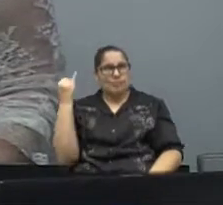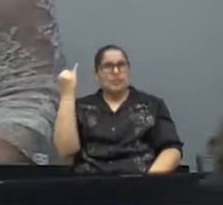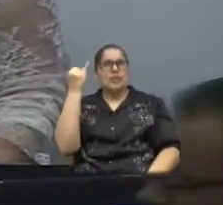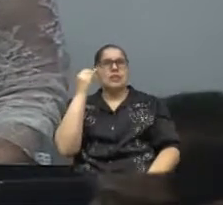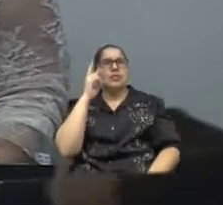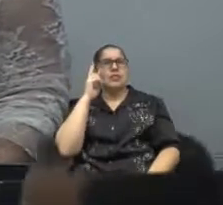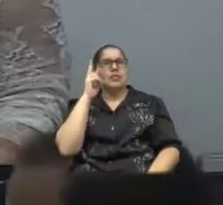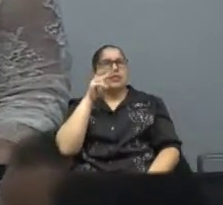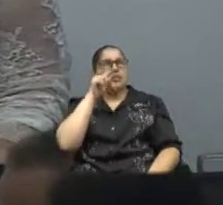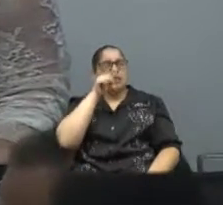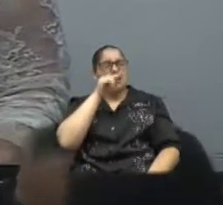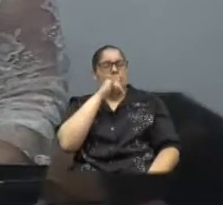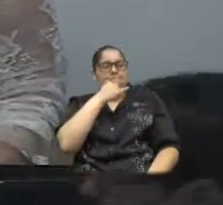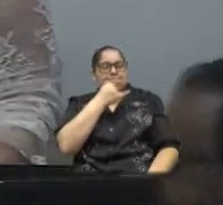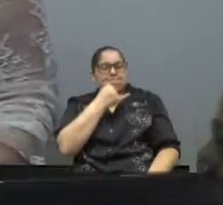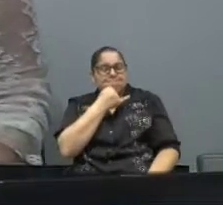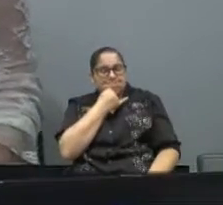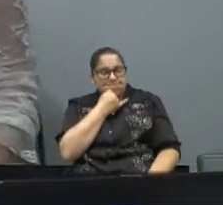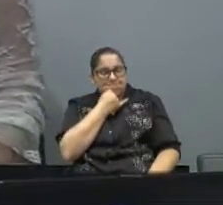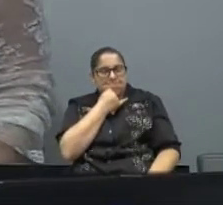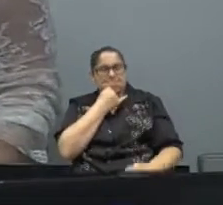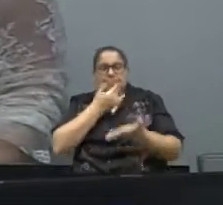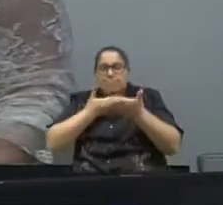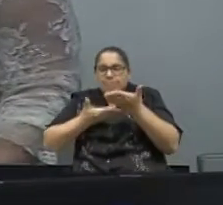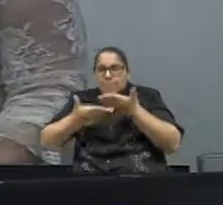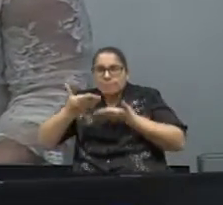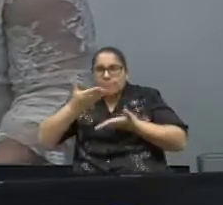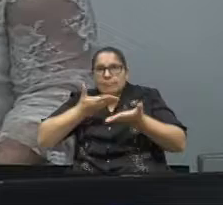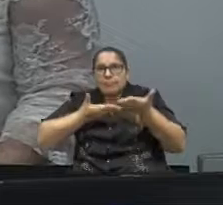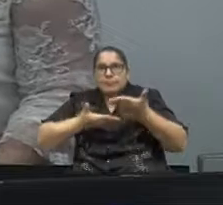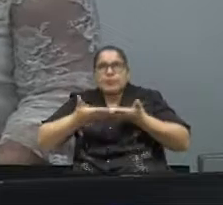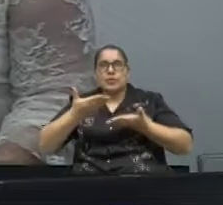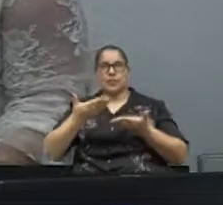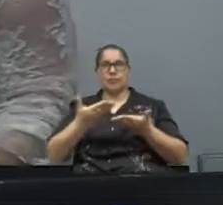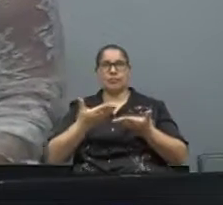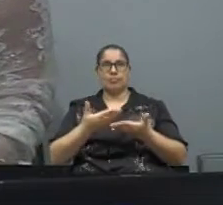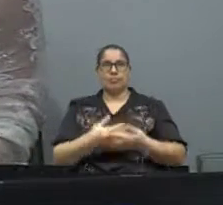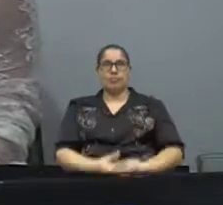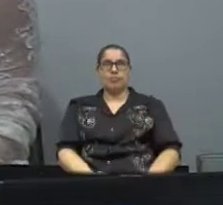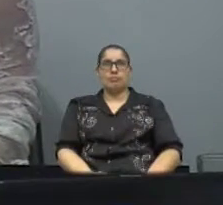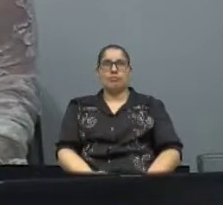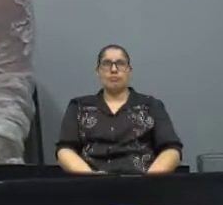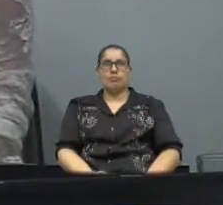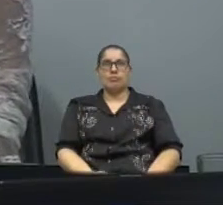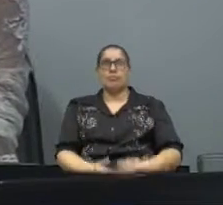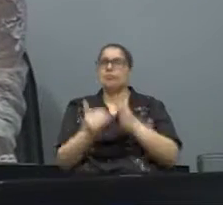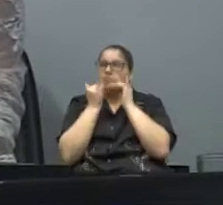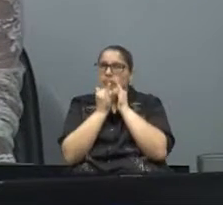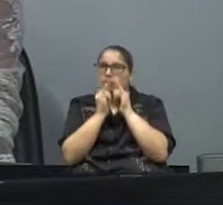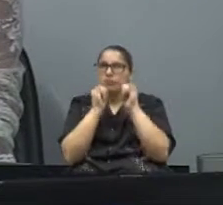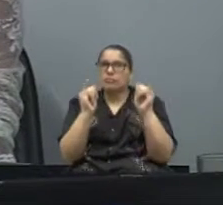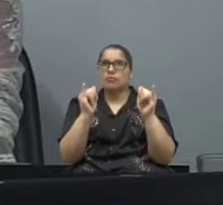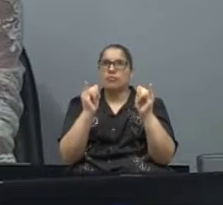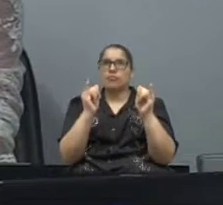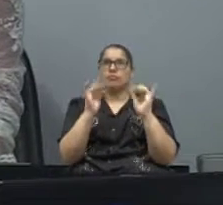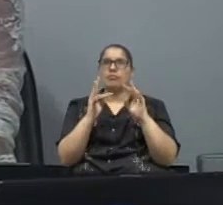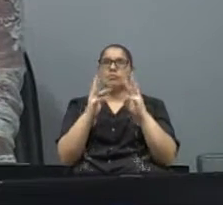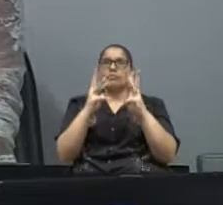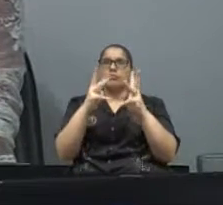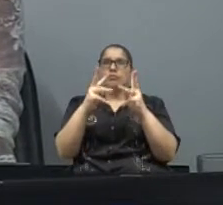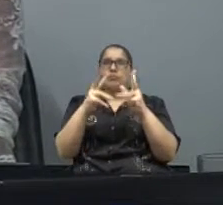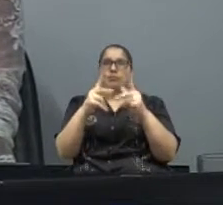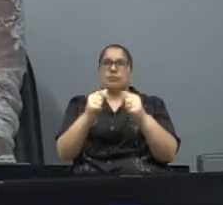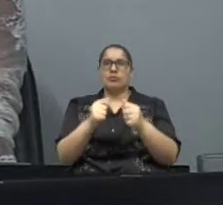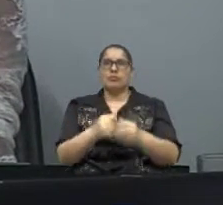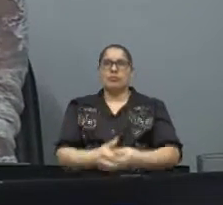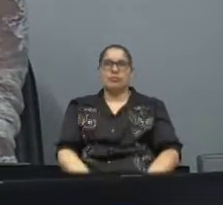até maravilhoso saber que podia compartilhar com você isso. E dizer para você e para todos que isso